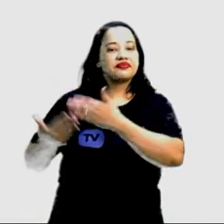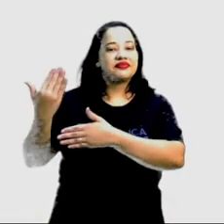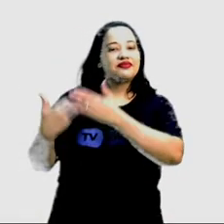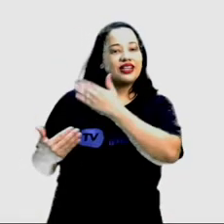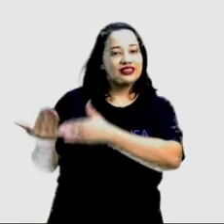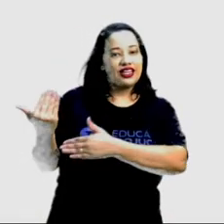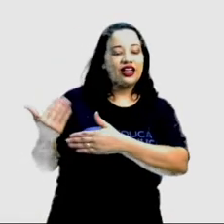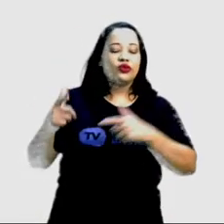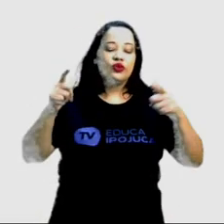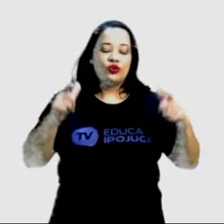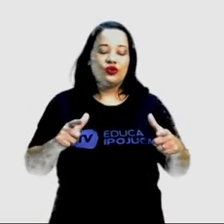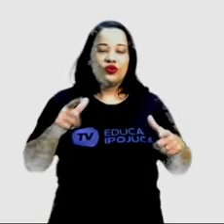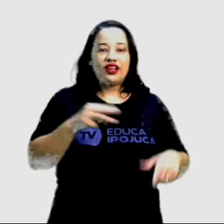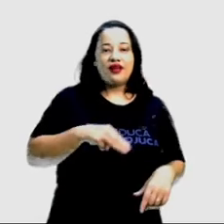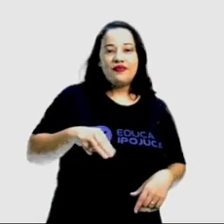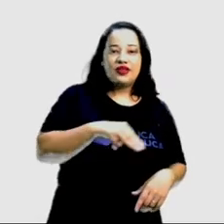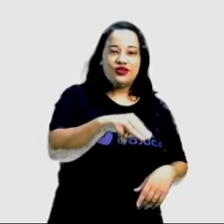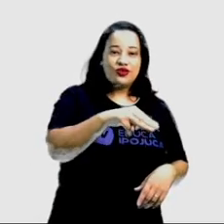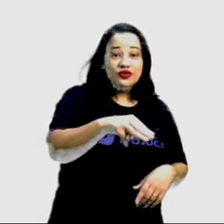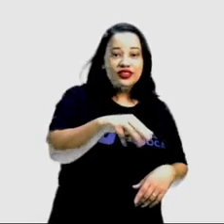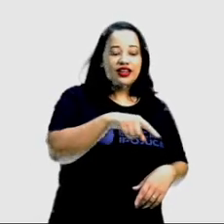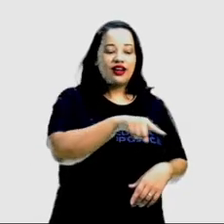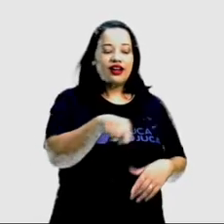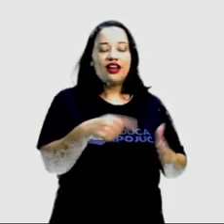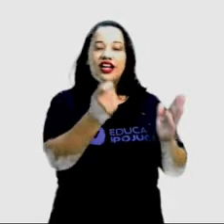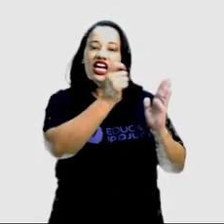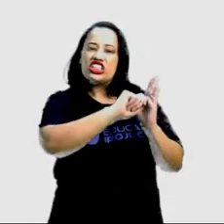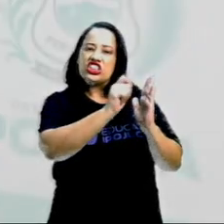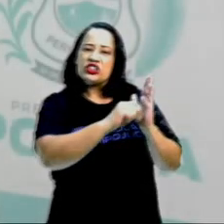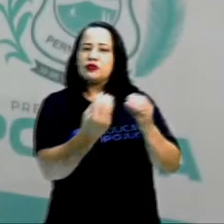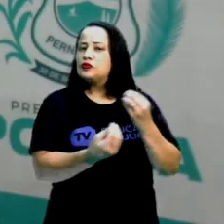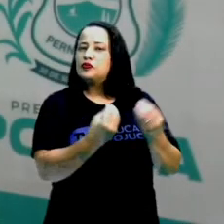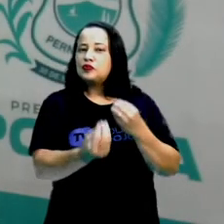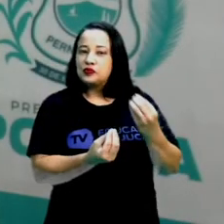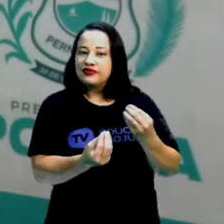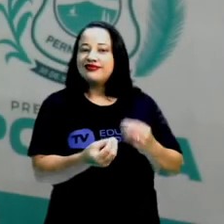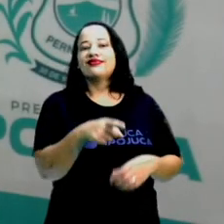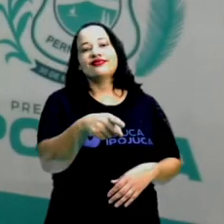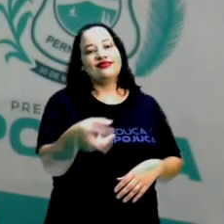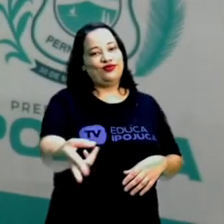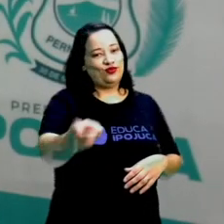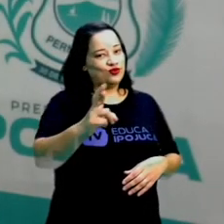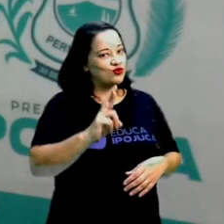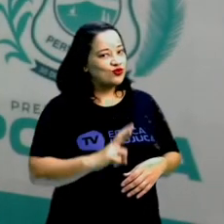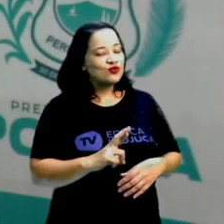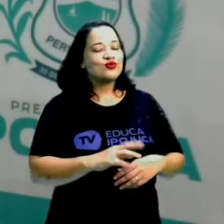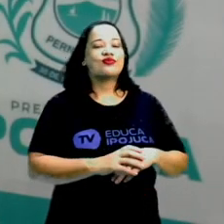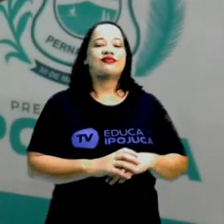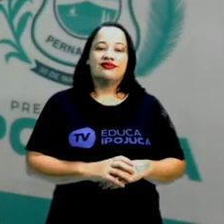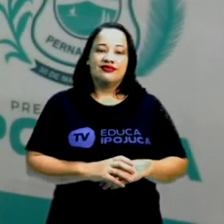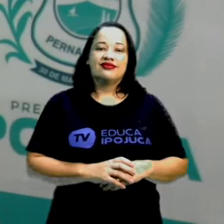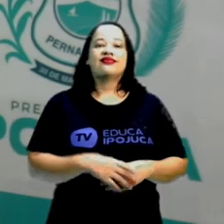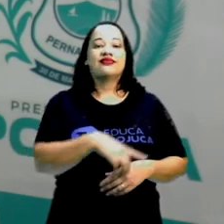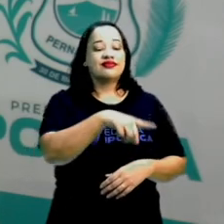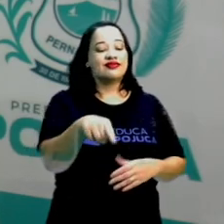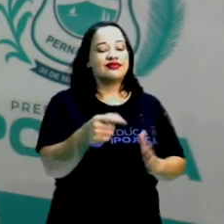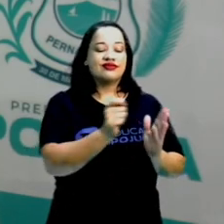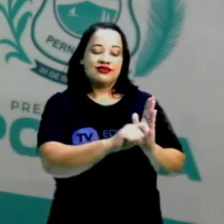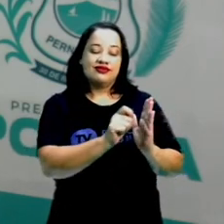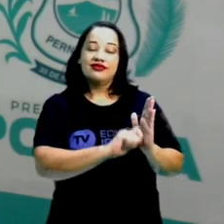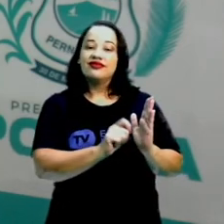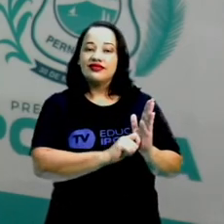escrita na Mesopotâmia? Então, respondem no caderno de vocês. Como era a escrita na